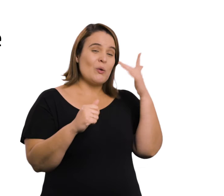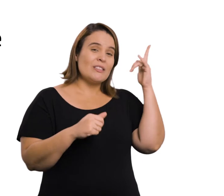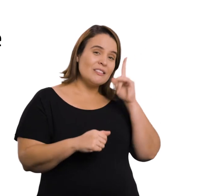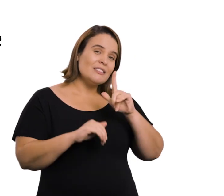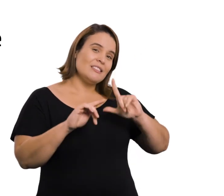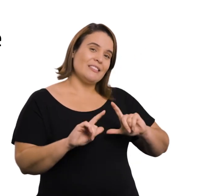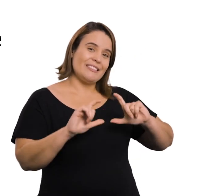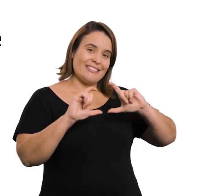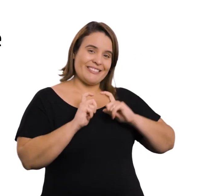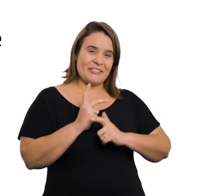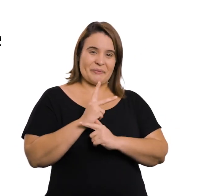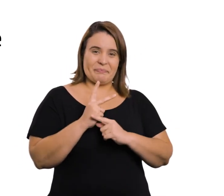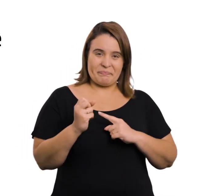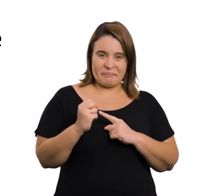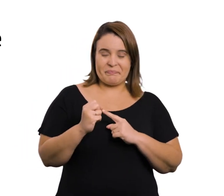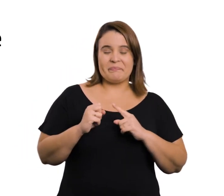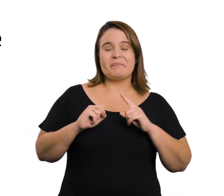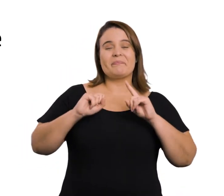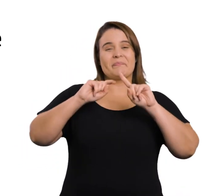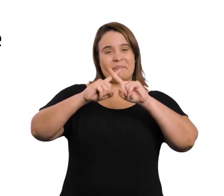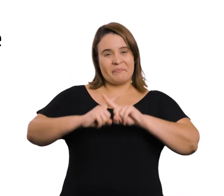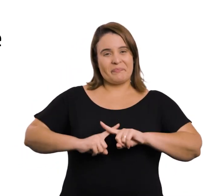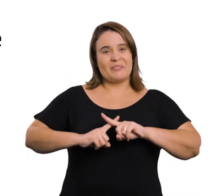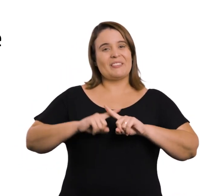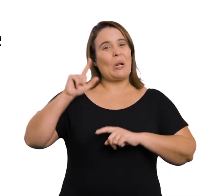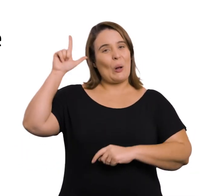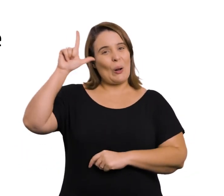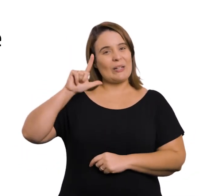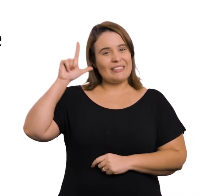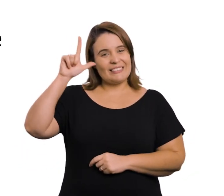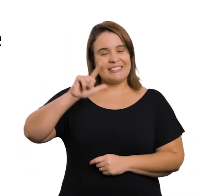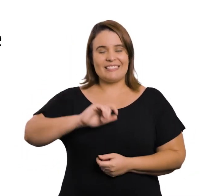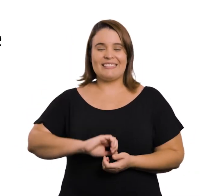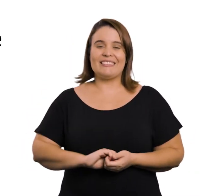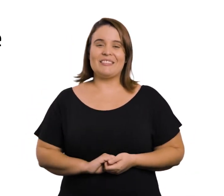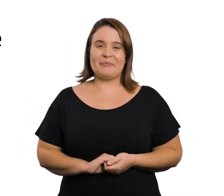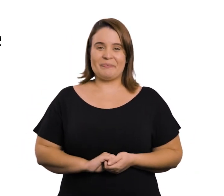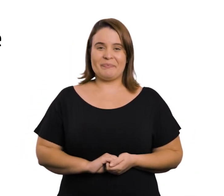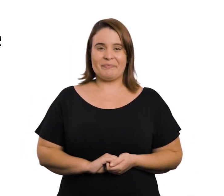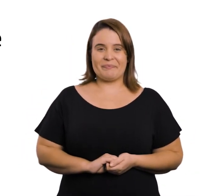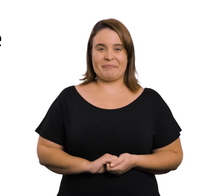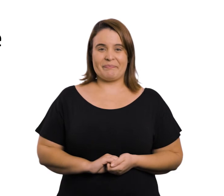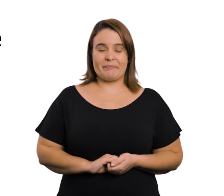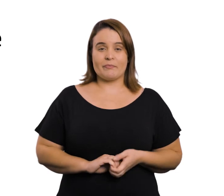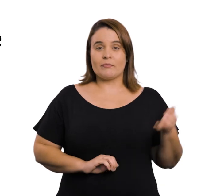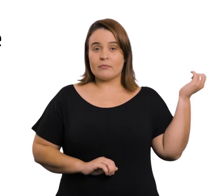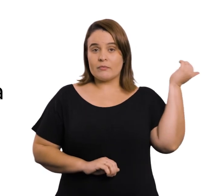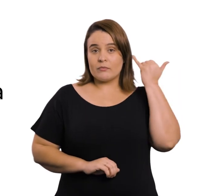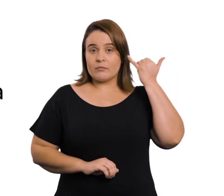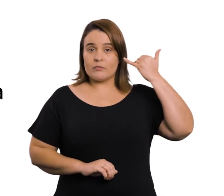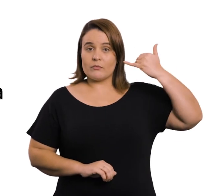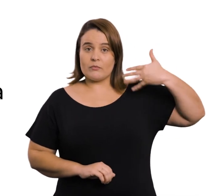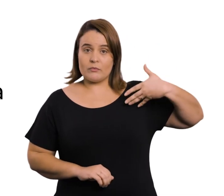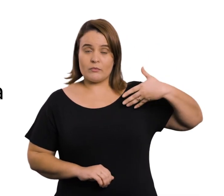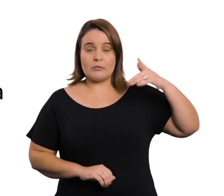da atleta guia Verônica Martins, faturou a medalha de bronze no Mundial de Paratriatlon em Londres.